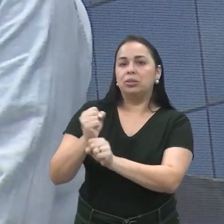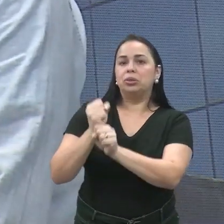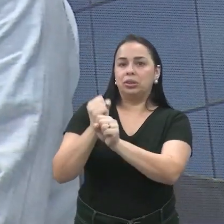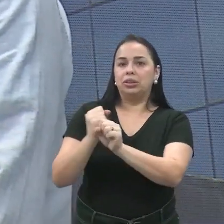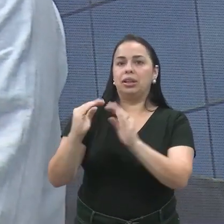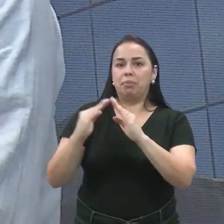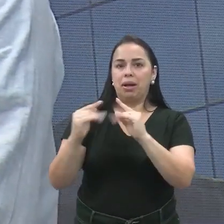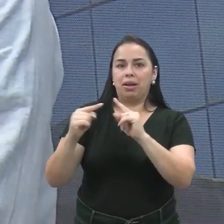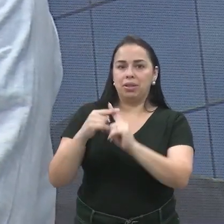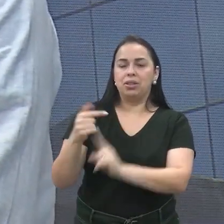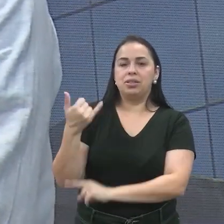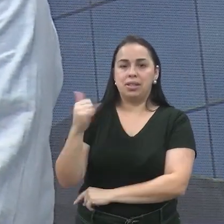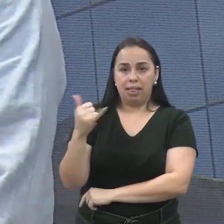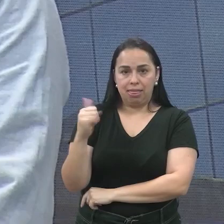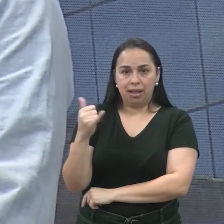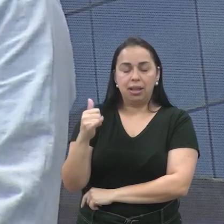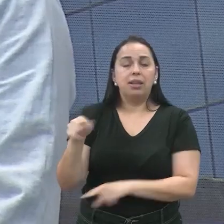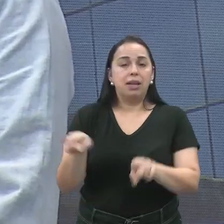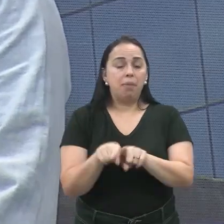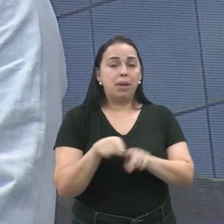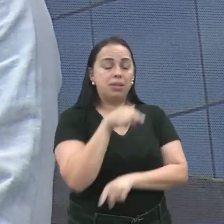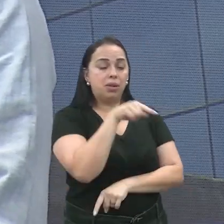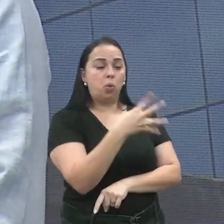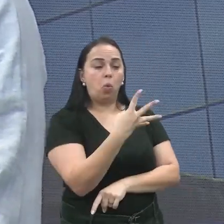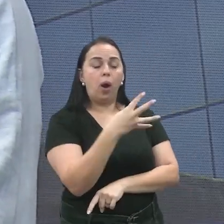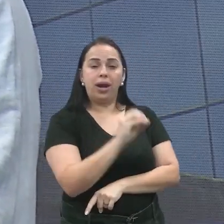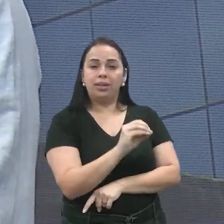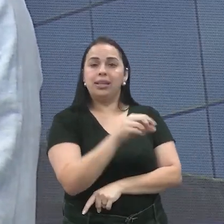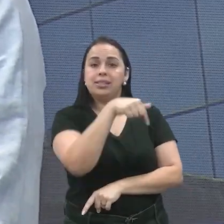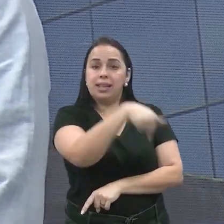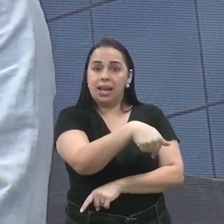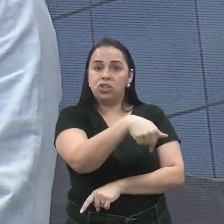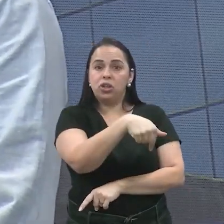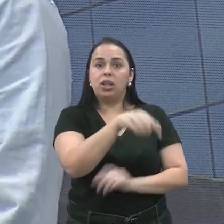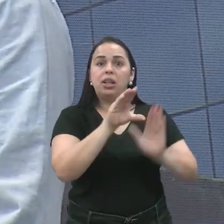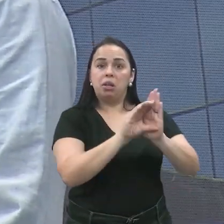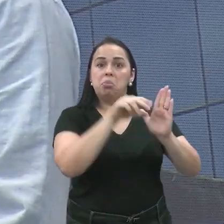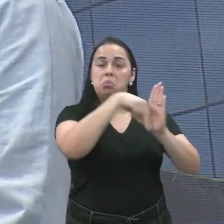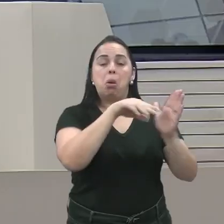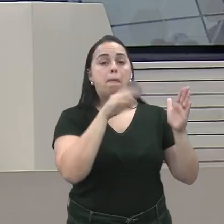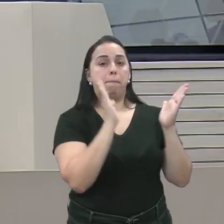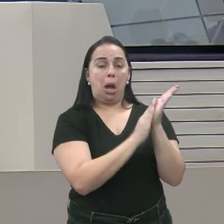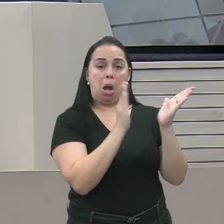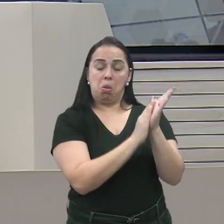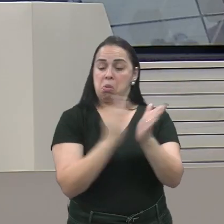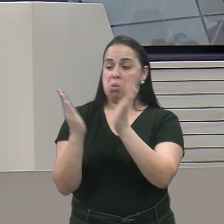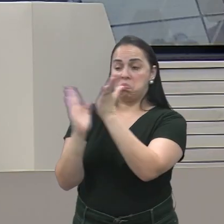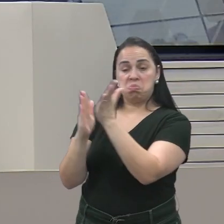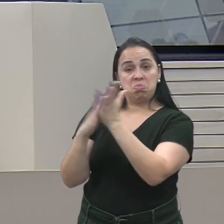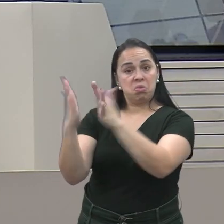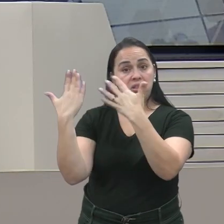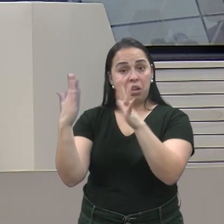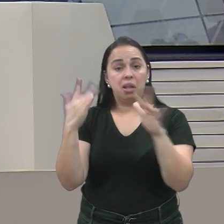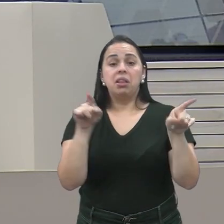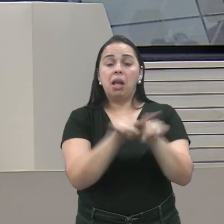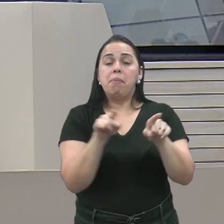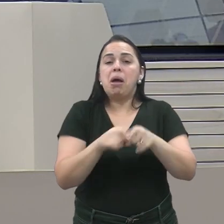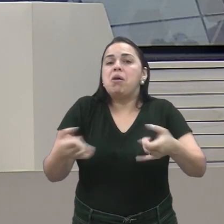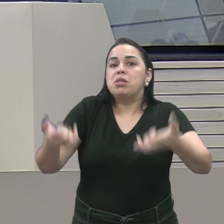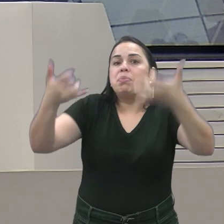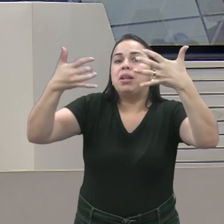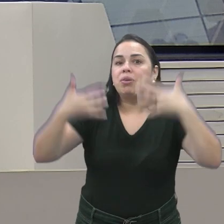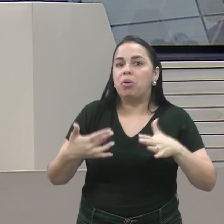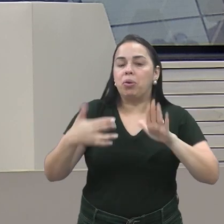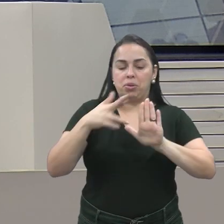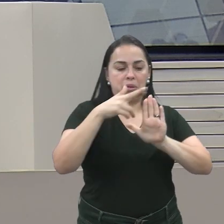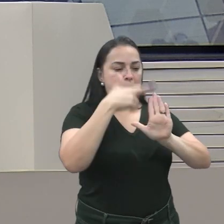e as comemorações dos 47 anos da fundação da comunidade Canção Nova. Sérgio Camargo também comentou sobre